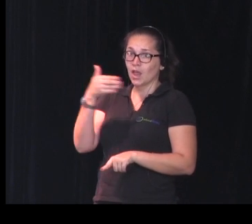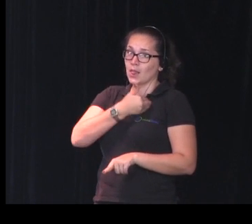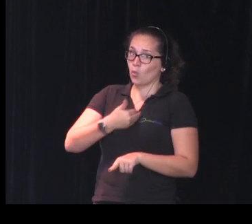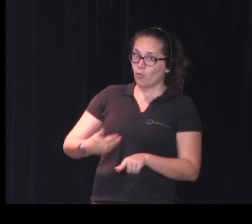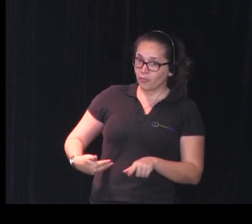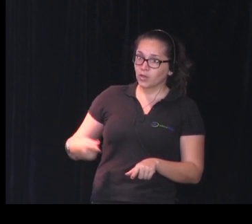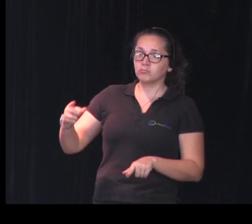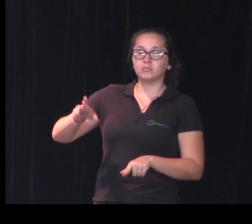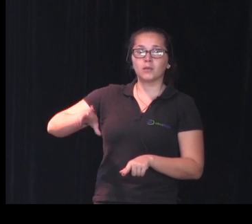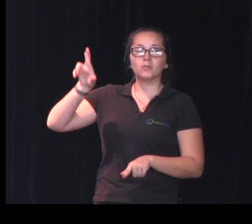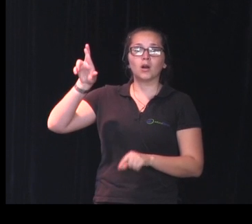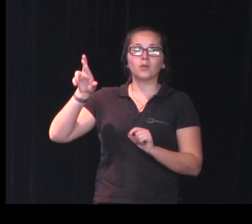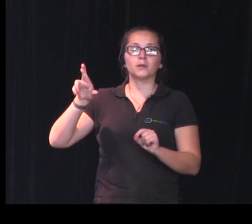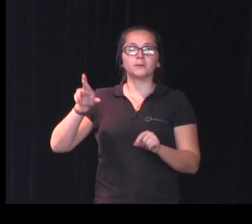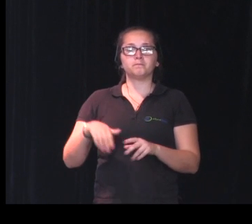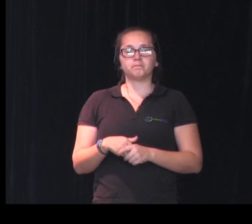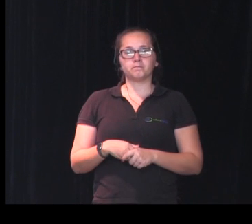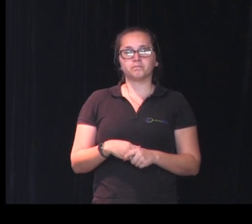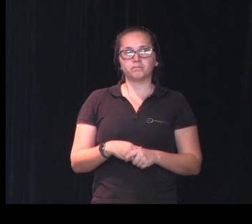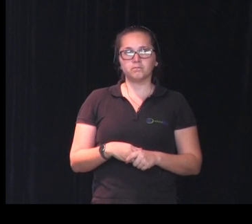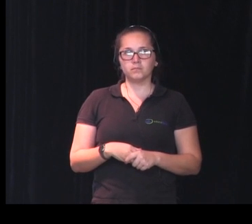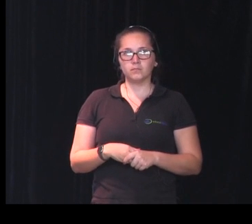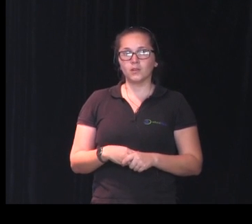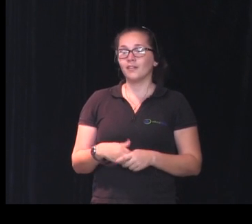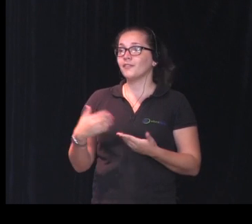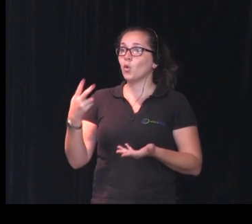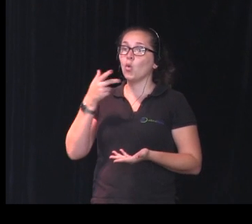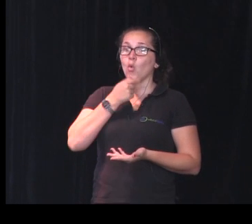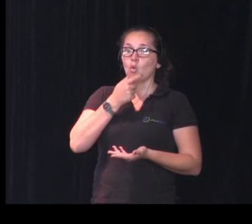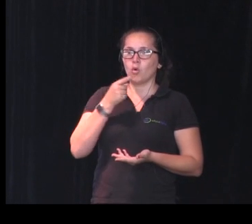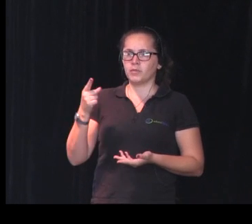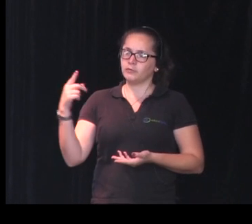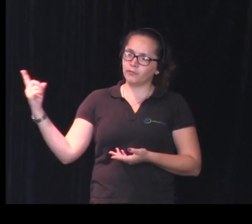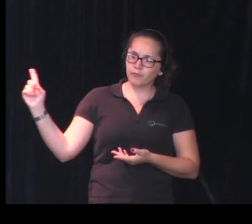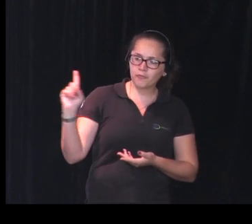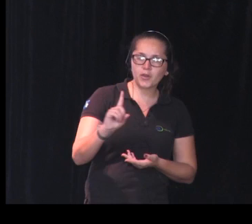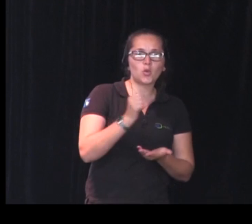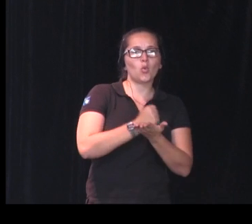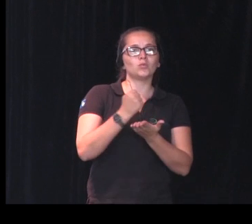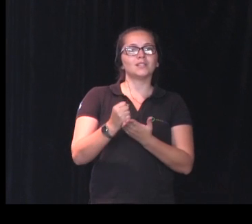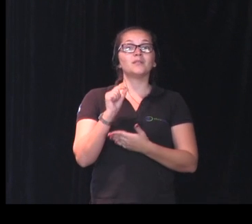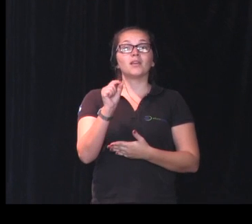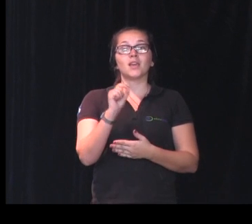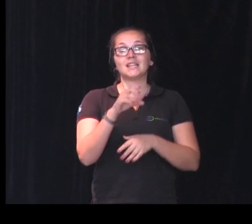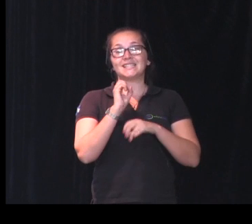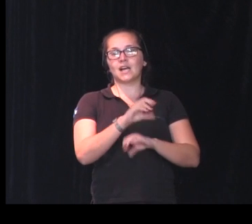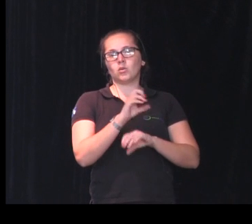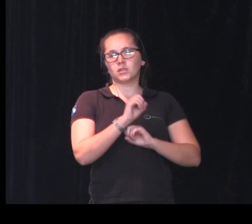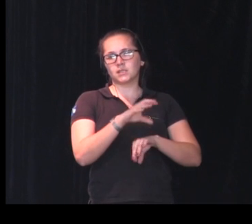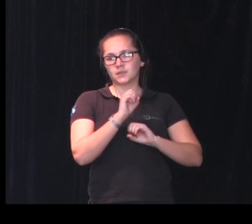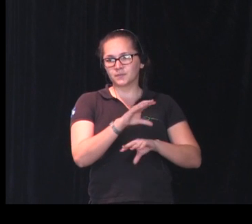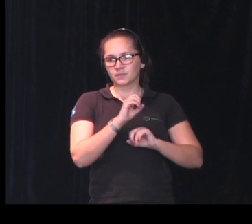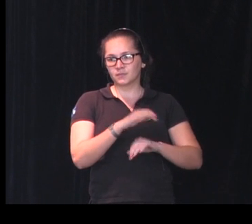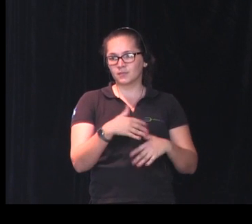Mas essas pessoas que estão no governo veem que esse senhor veio contratado para